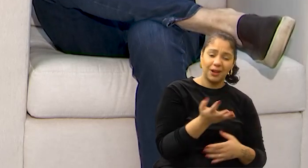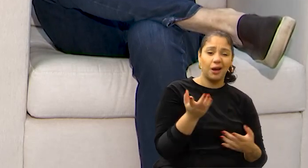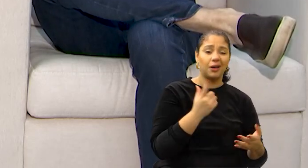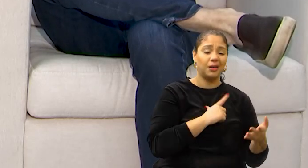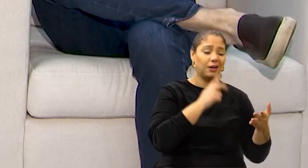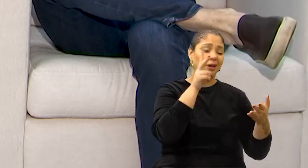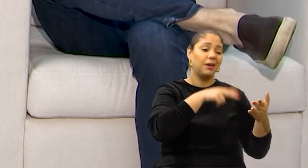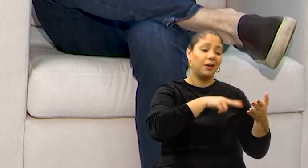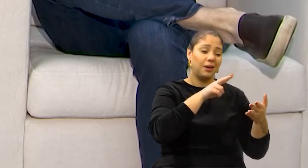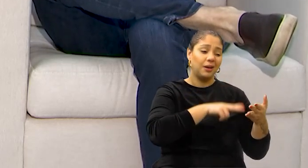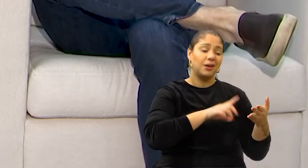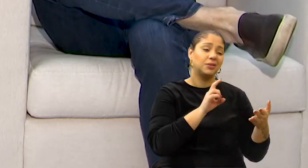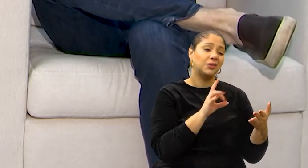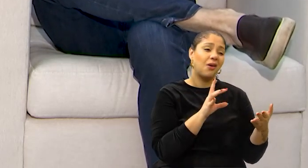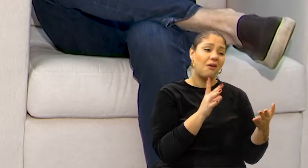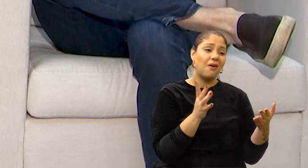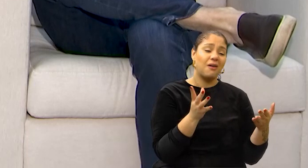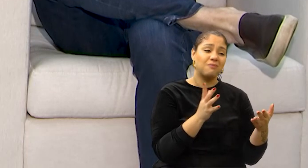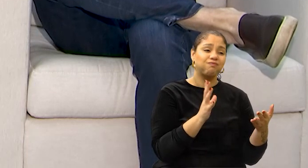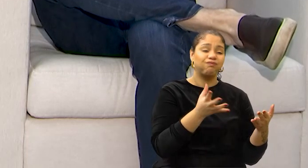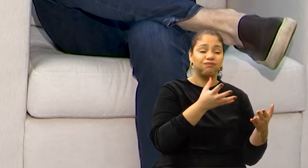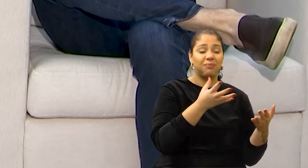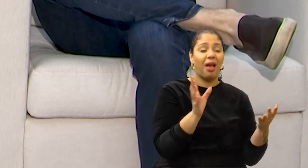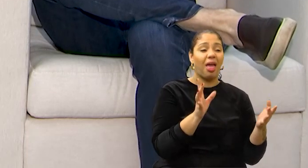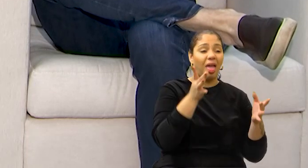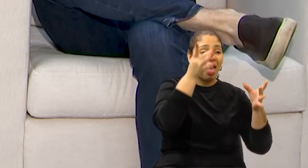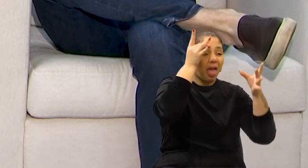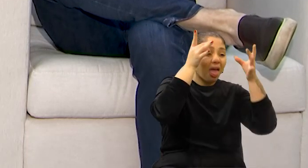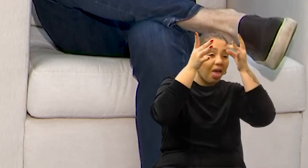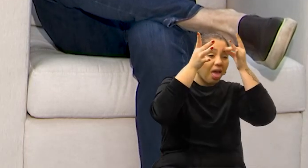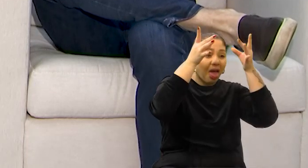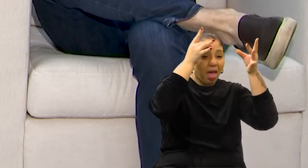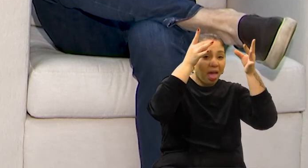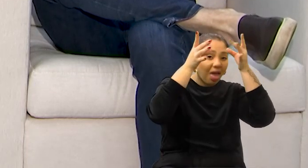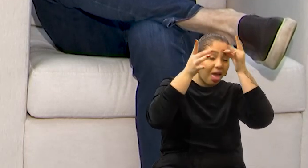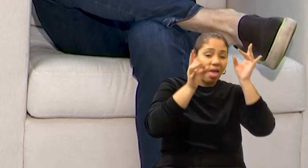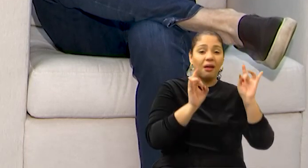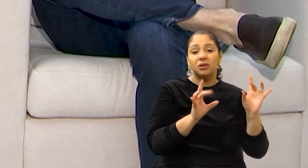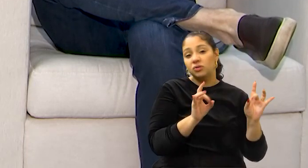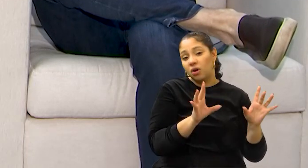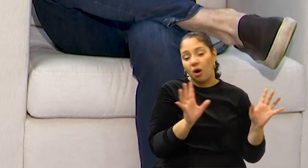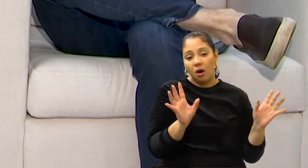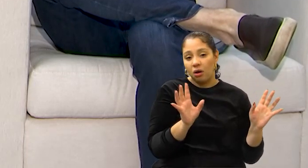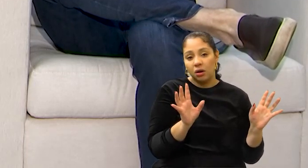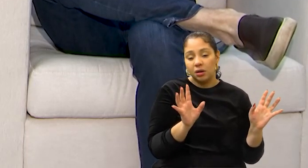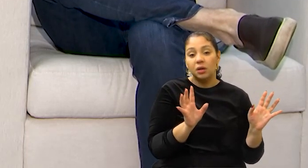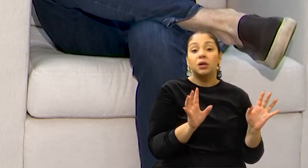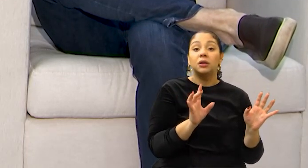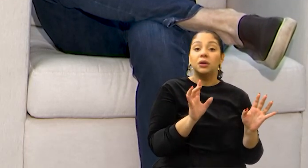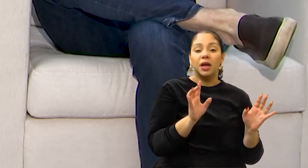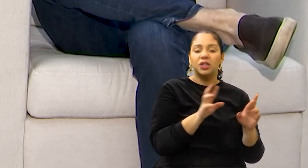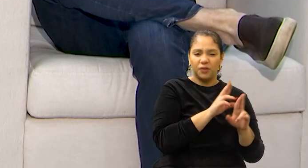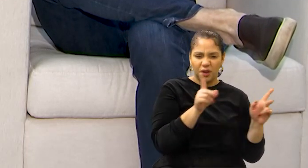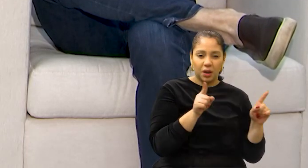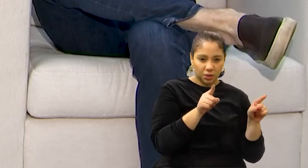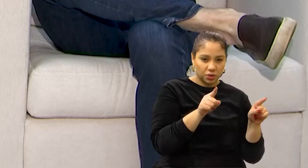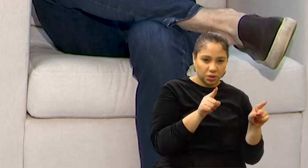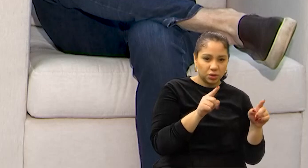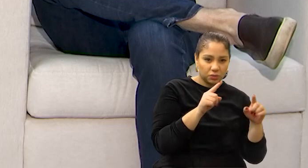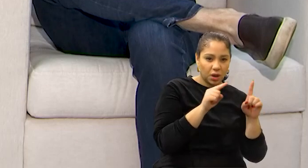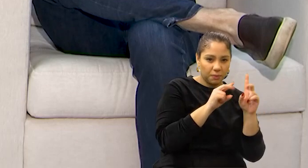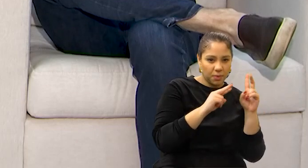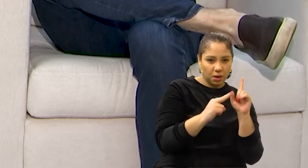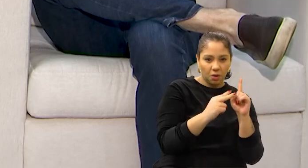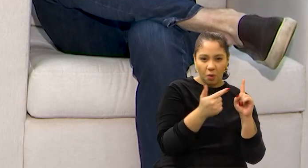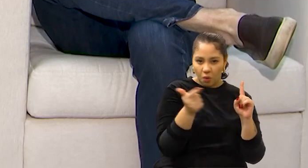aquela leitura é decoreba e tudo mais é bem é bem na contramão disso